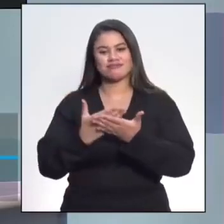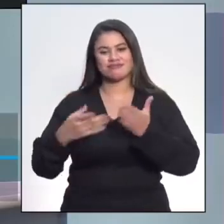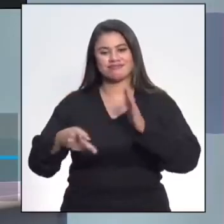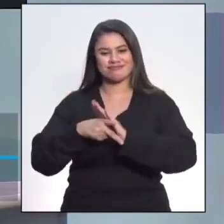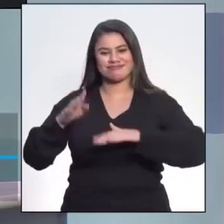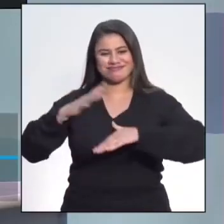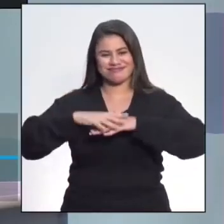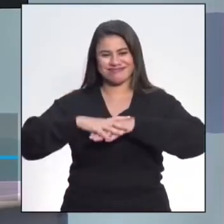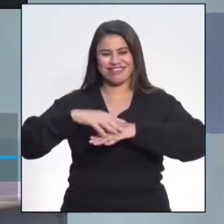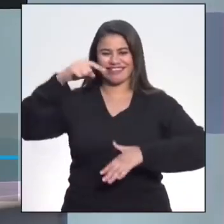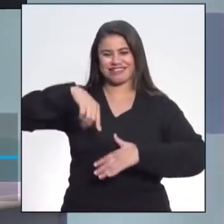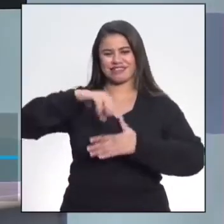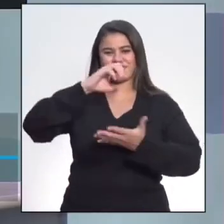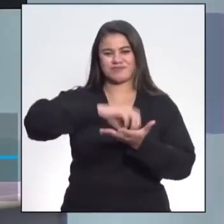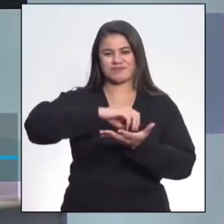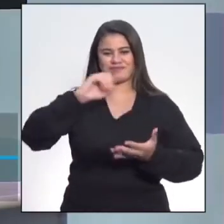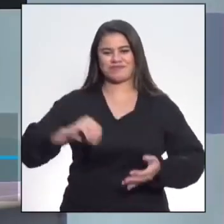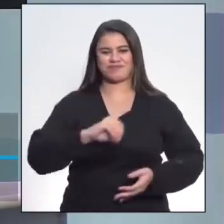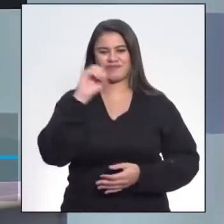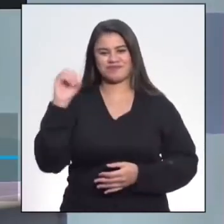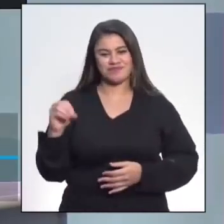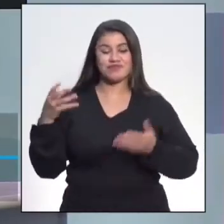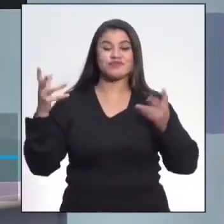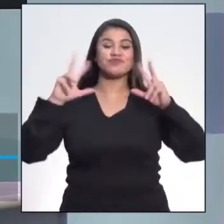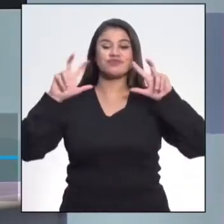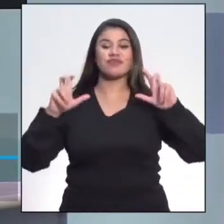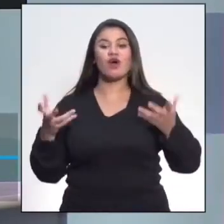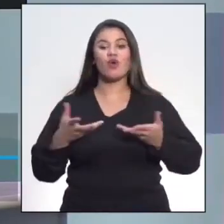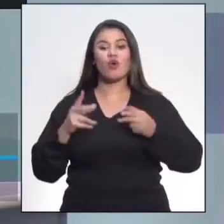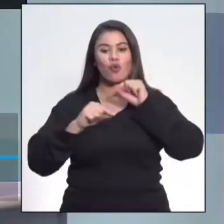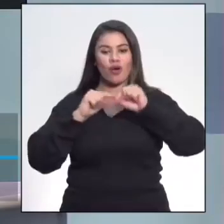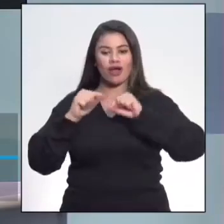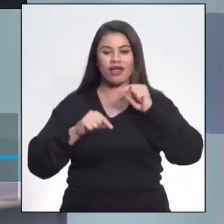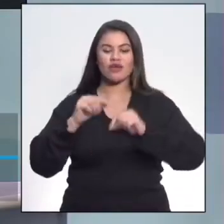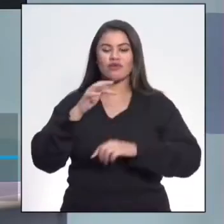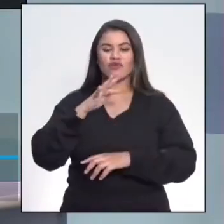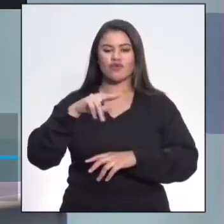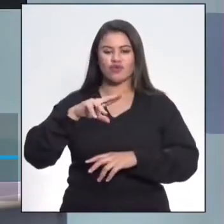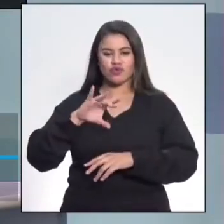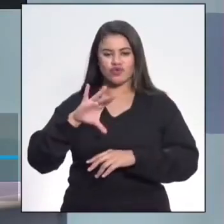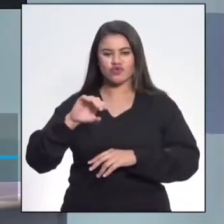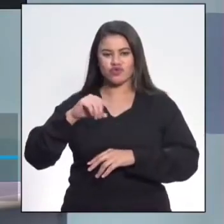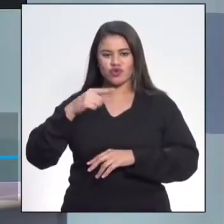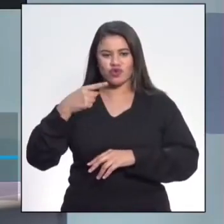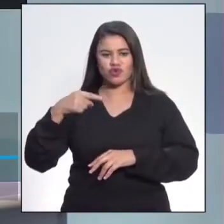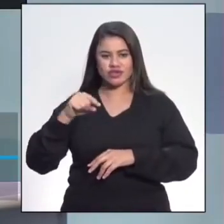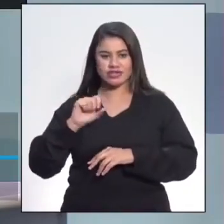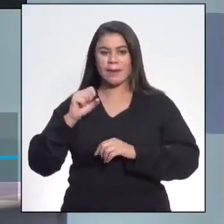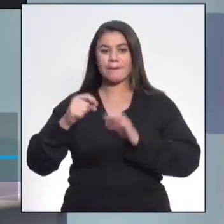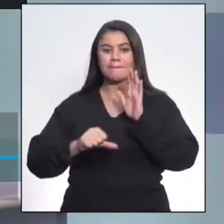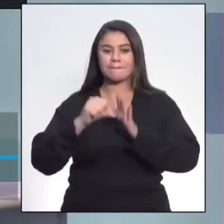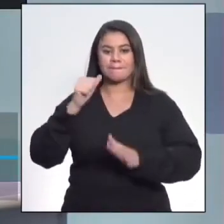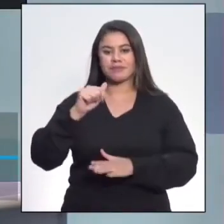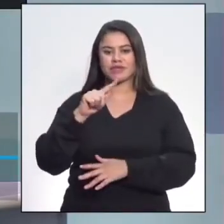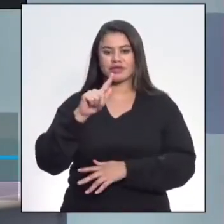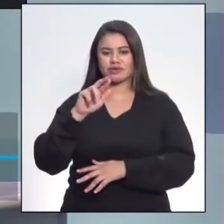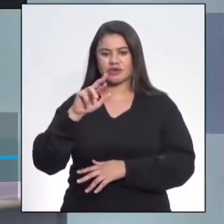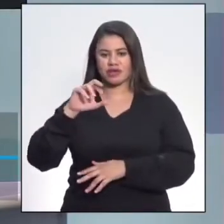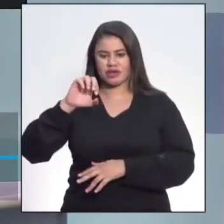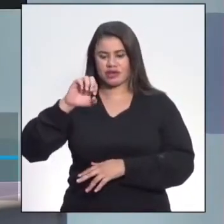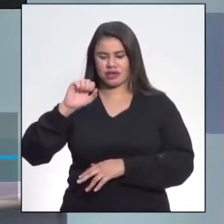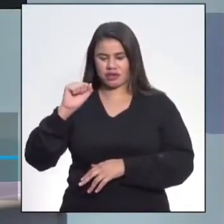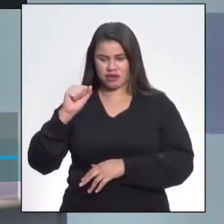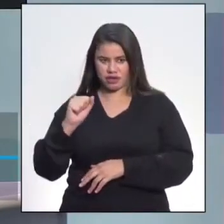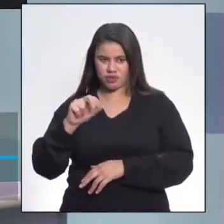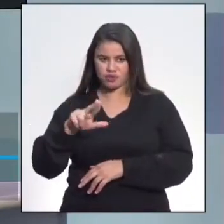aqui no estúdio, muito bem. Então, nosso assunto de hoje é funções do primeiro grau. Então, não sei se vocês lembram, mas na última aula, a gente